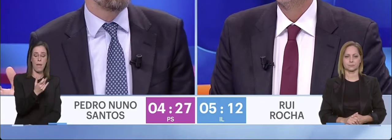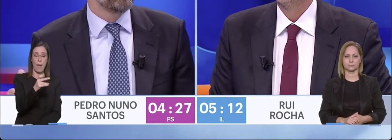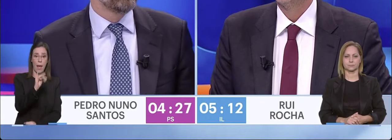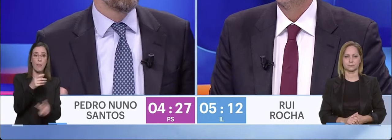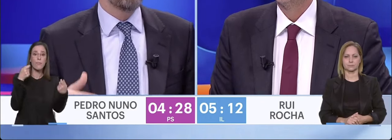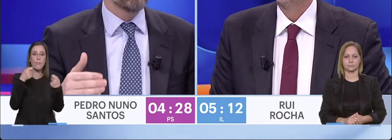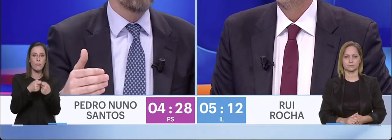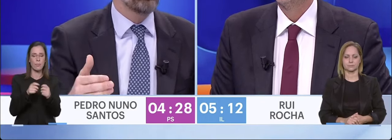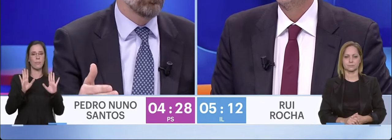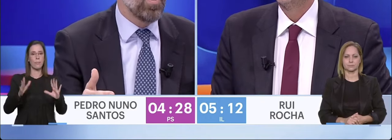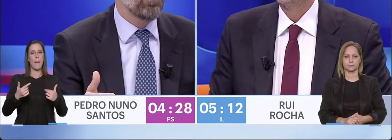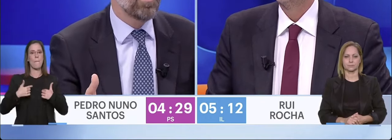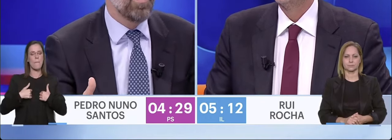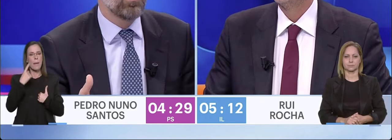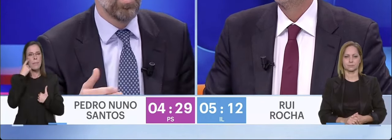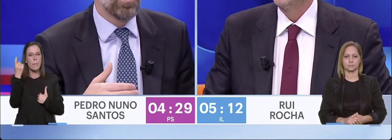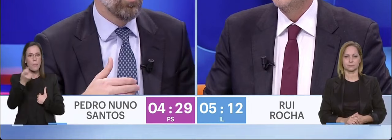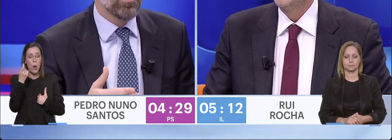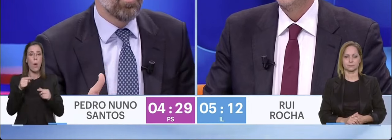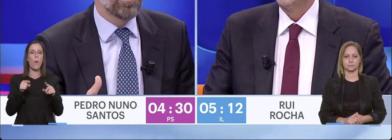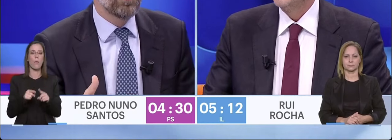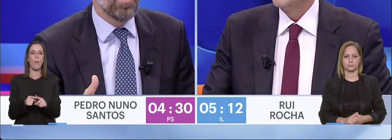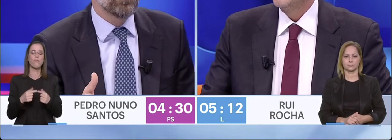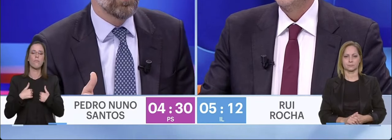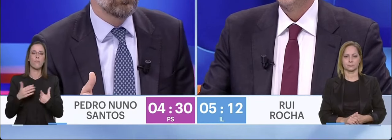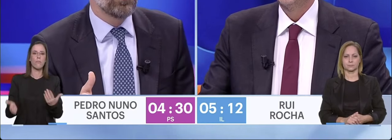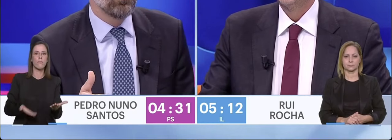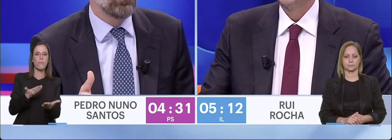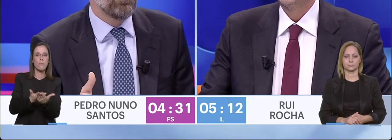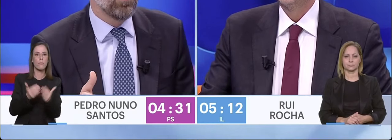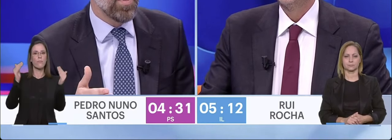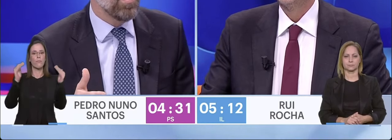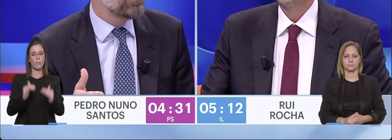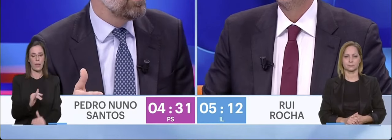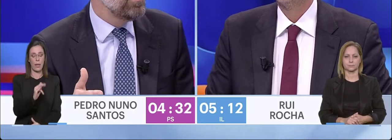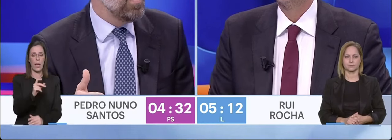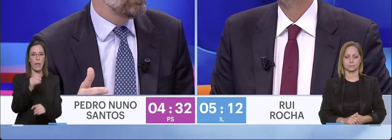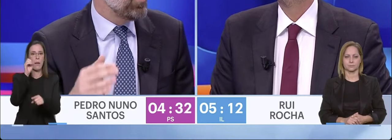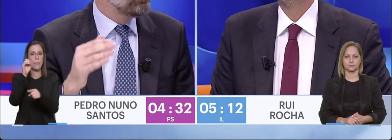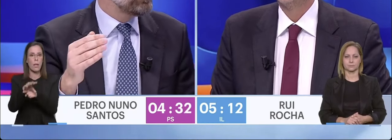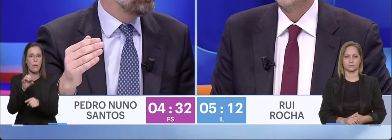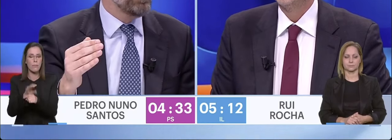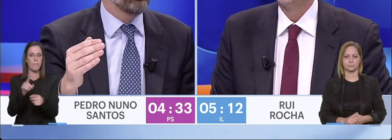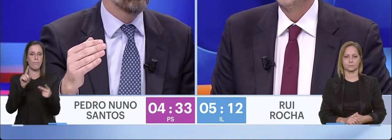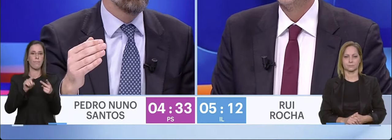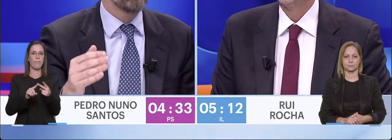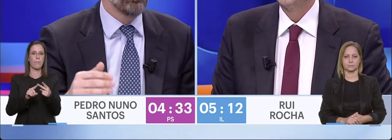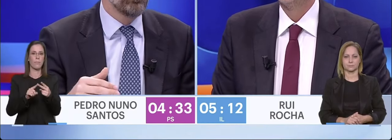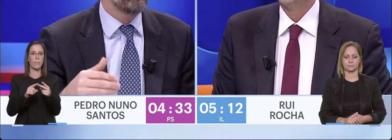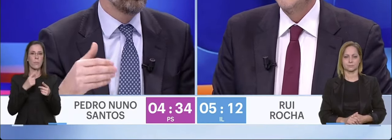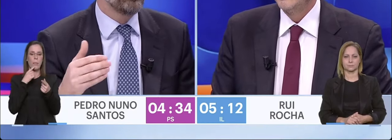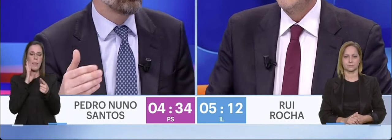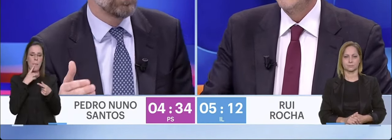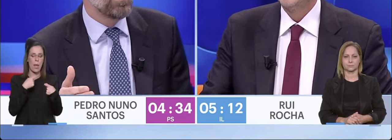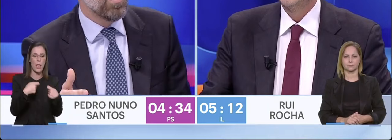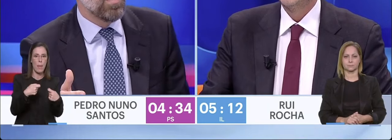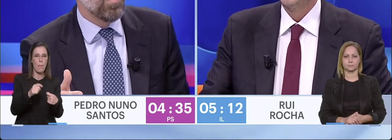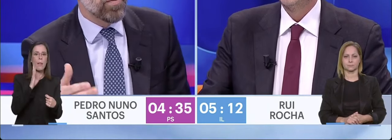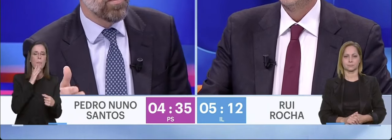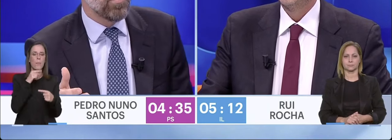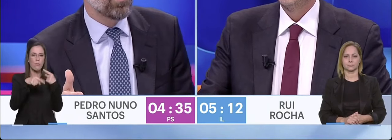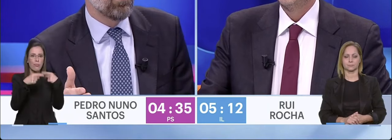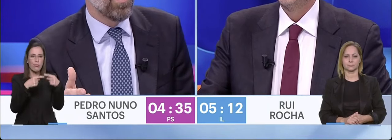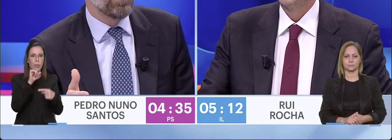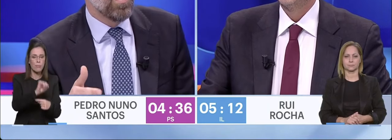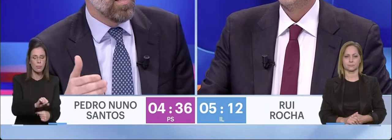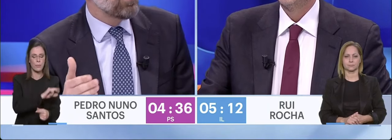diz respeito e nós devemos procurar fazer isso nós apresentamos a redução do Iva para a eletricidade para um determinado consumo defendemos